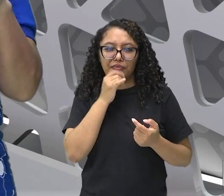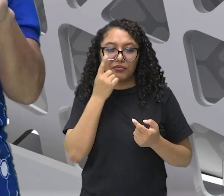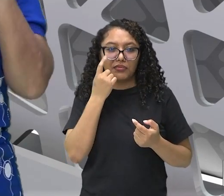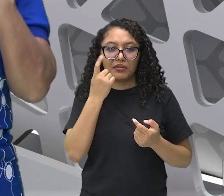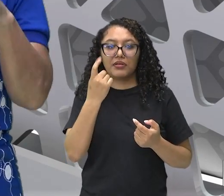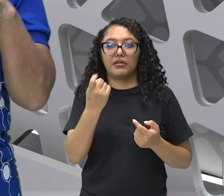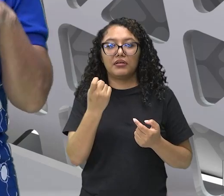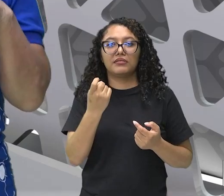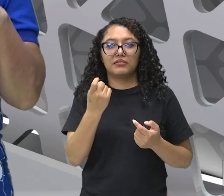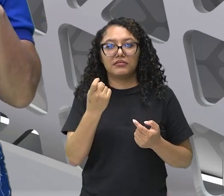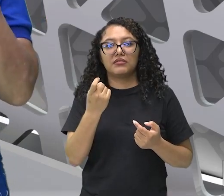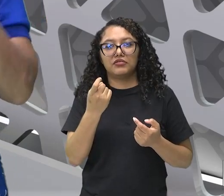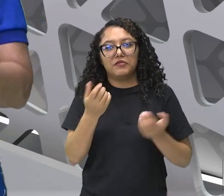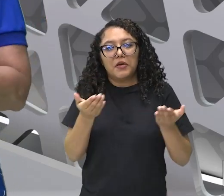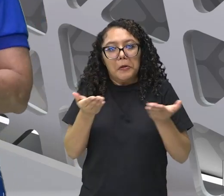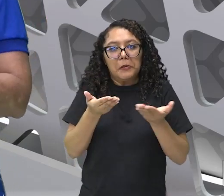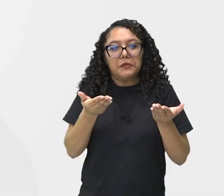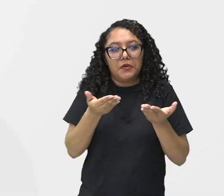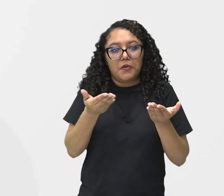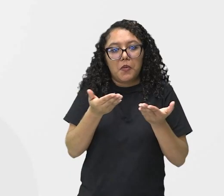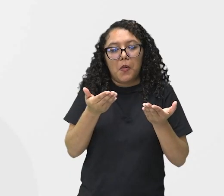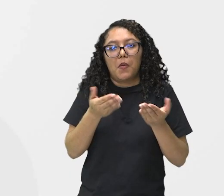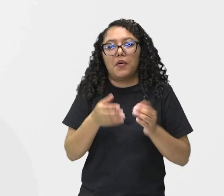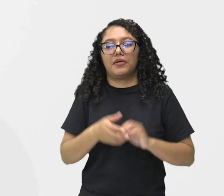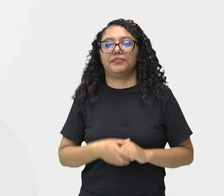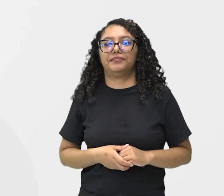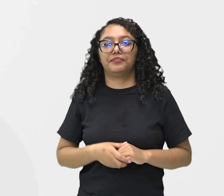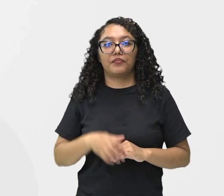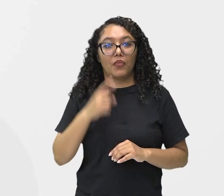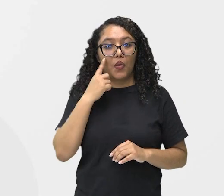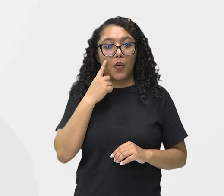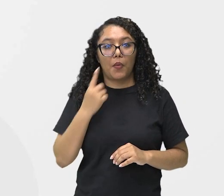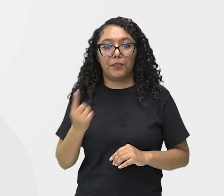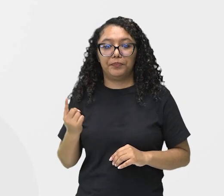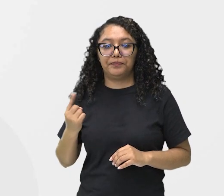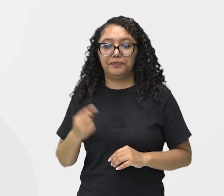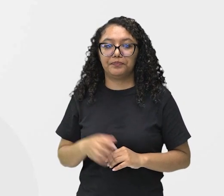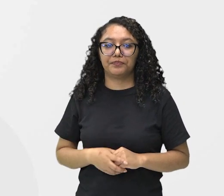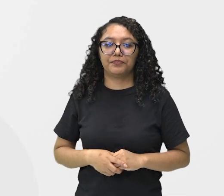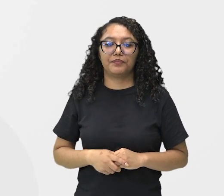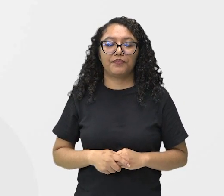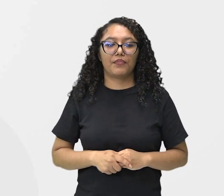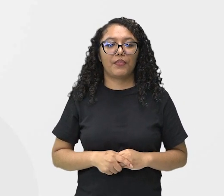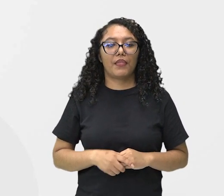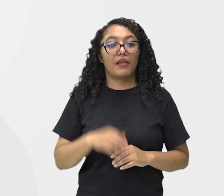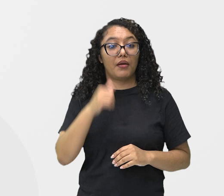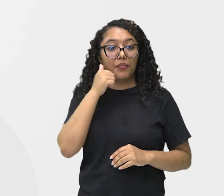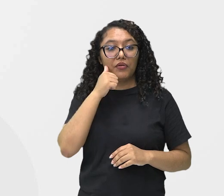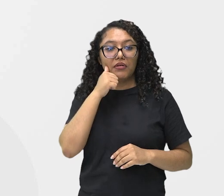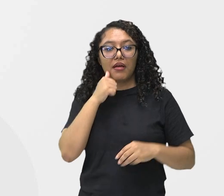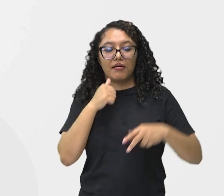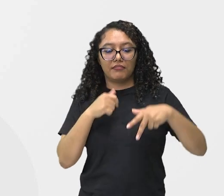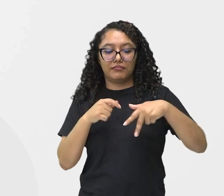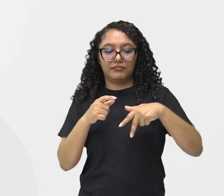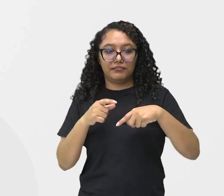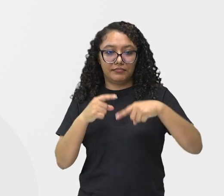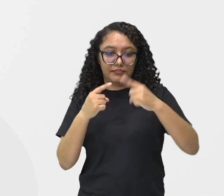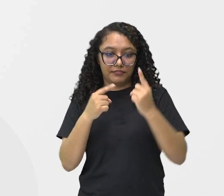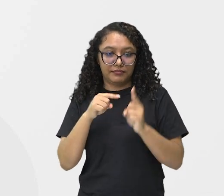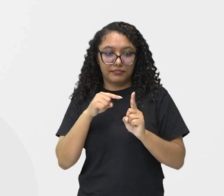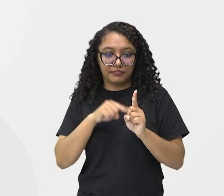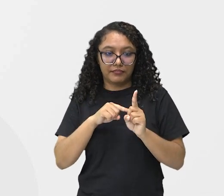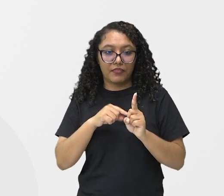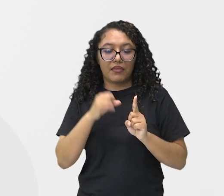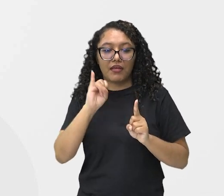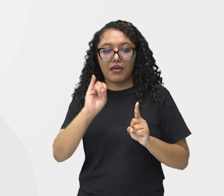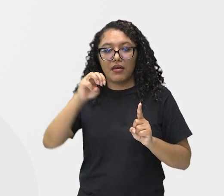e muito atual de imanência. Vamos ver qual é. A mulher. A mulher é a imanência. Confinada em